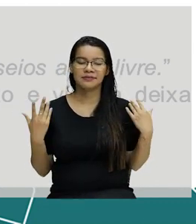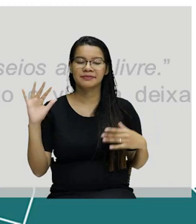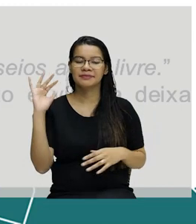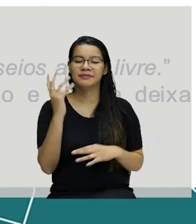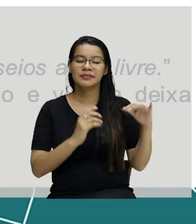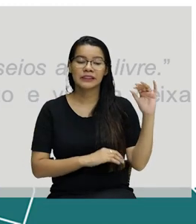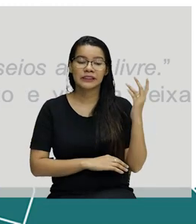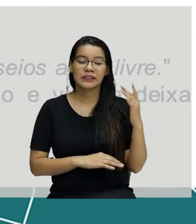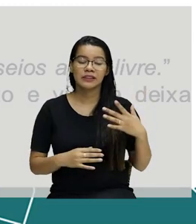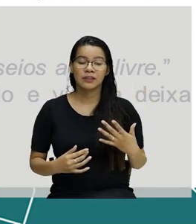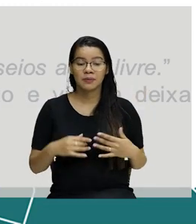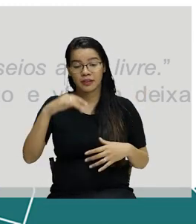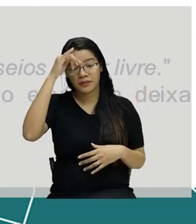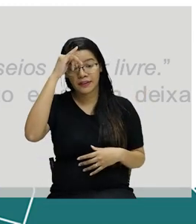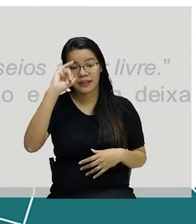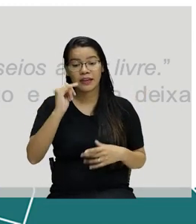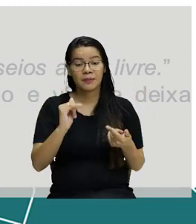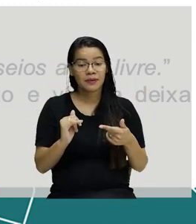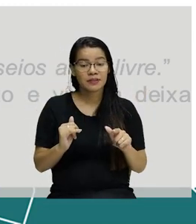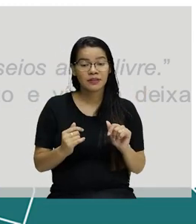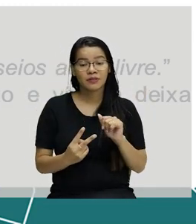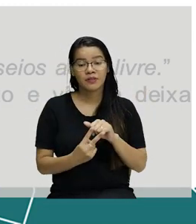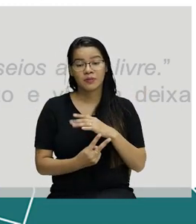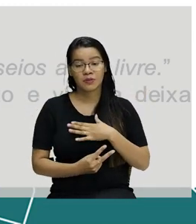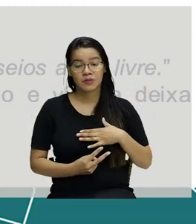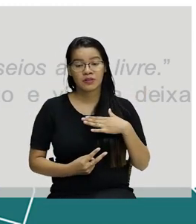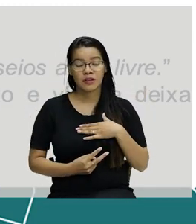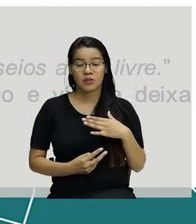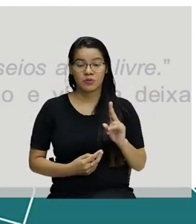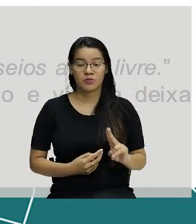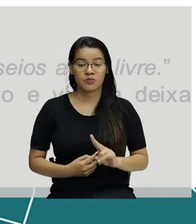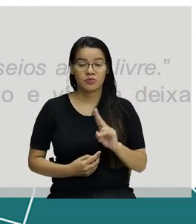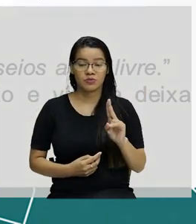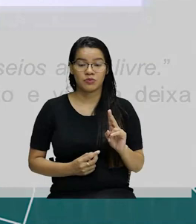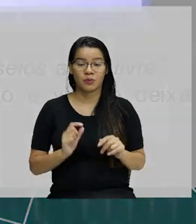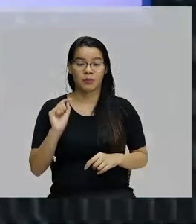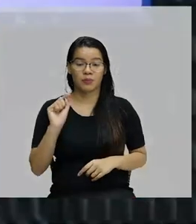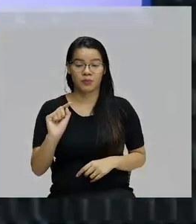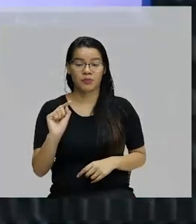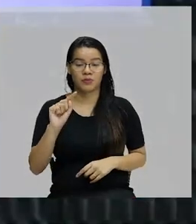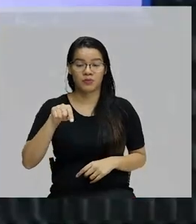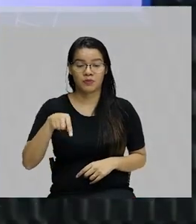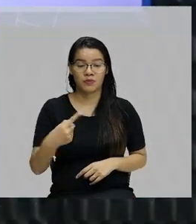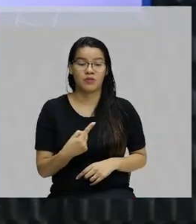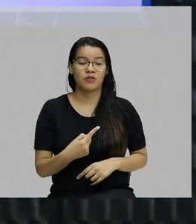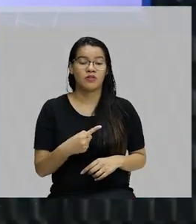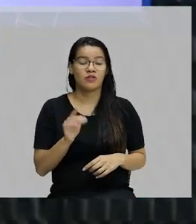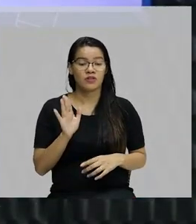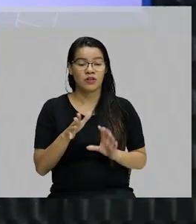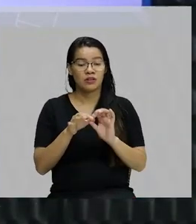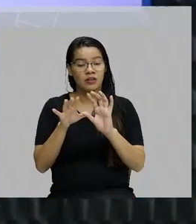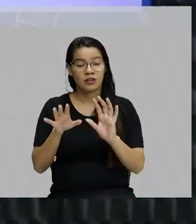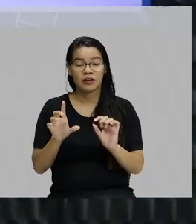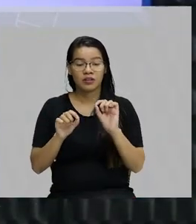deixa subtendido que todos os sujeitos sentem prazer em fazer algo então muito cuidado quando vocês tiverem compondo o